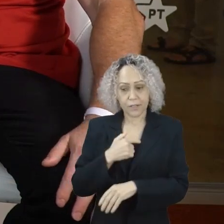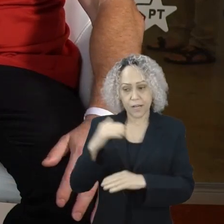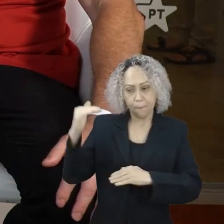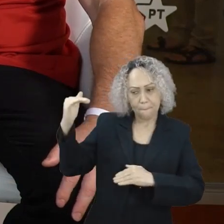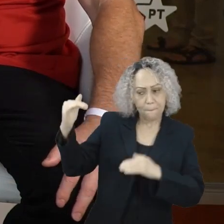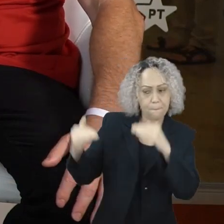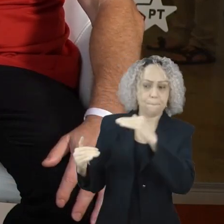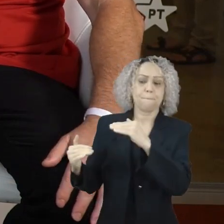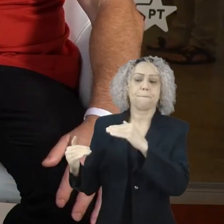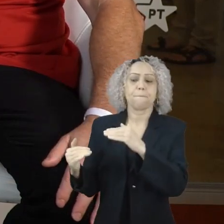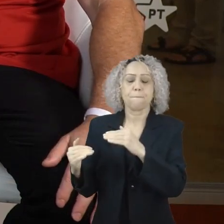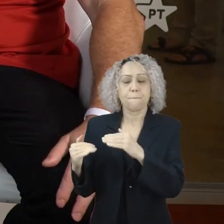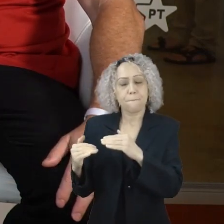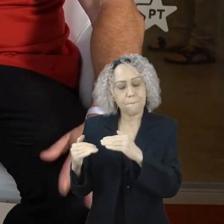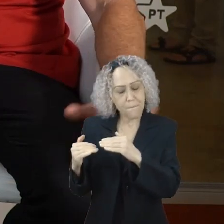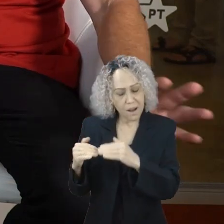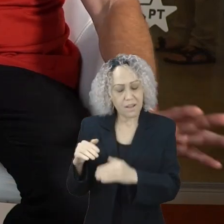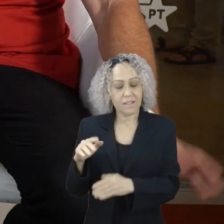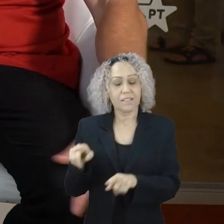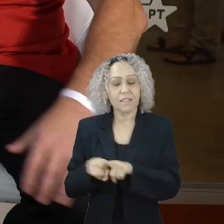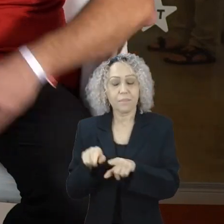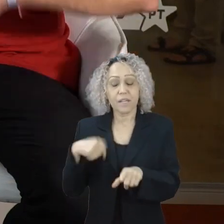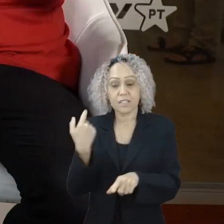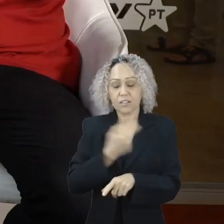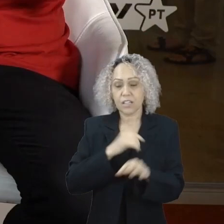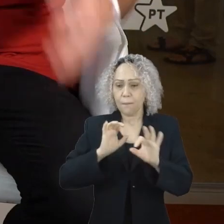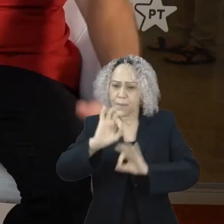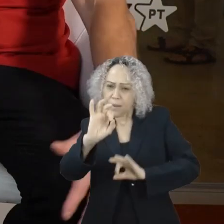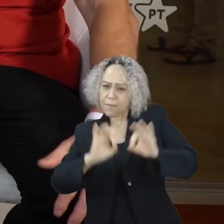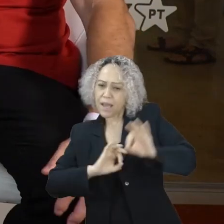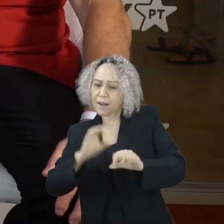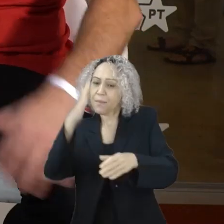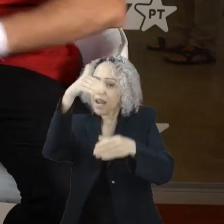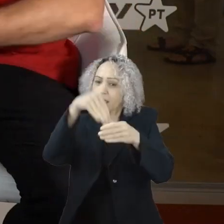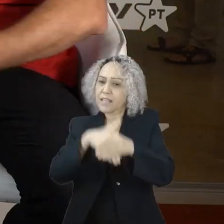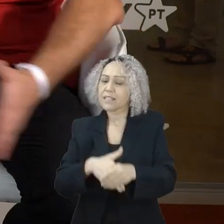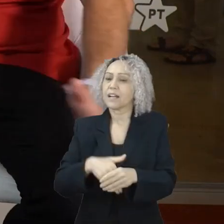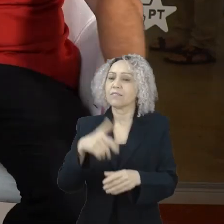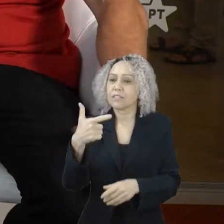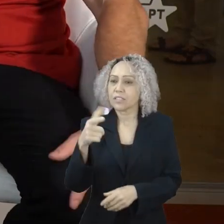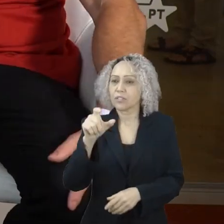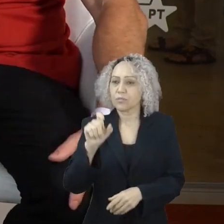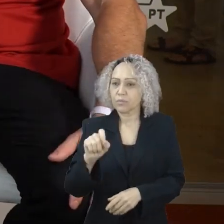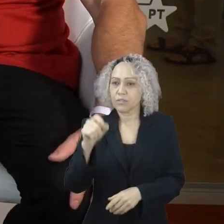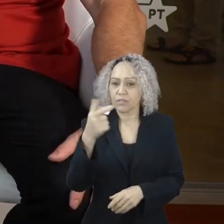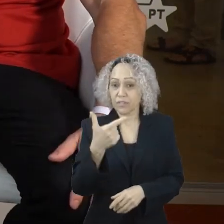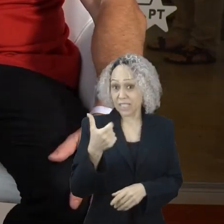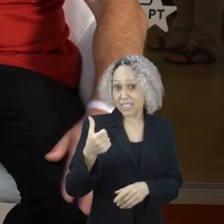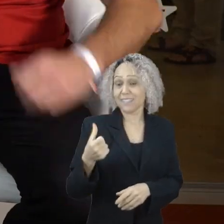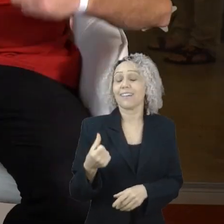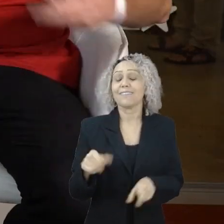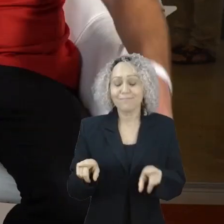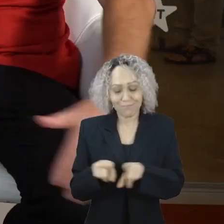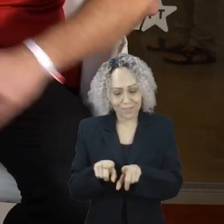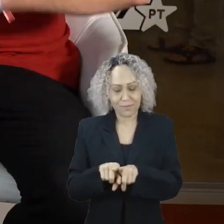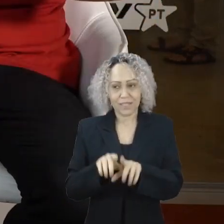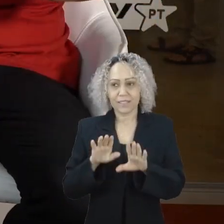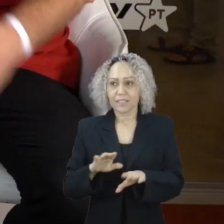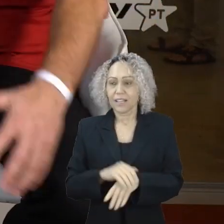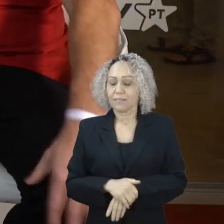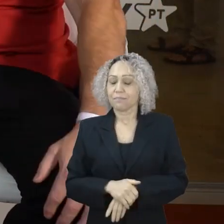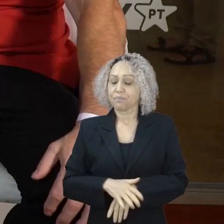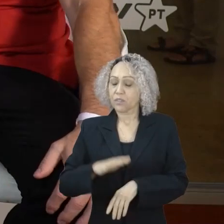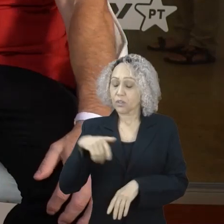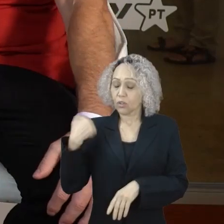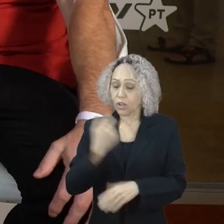vitória lá em 2026. Mas nosso pessoal está muito animado, vieram vários ônibus do Paraná, é longe, né? Para chegar em Brasília, a gente deu todo o